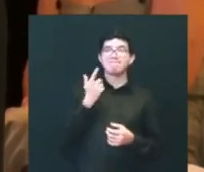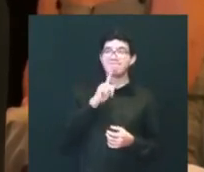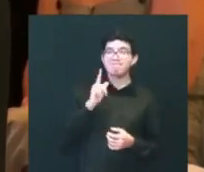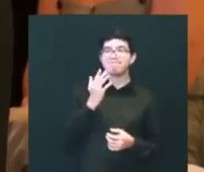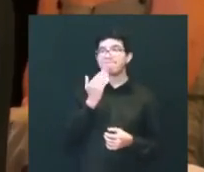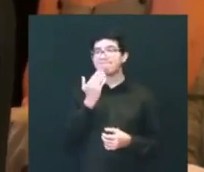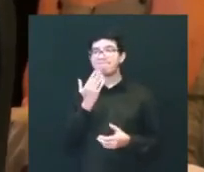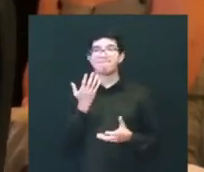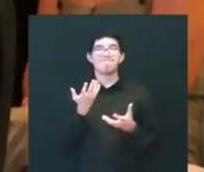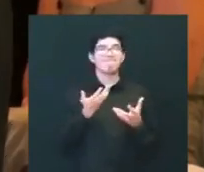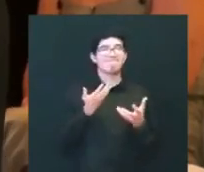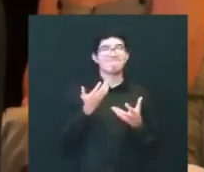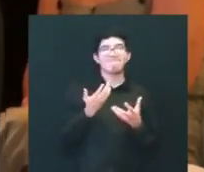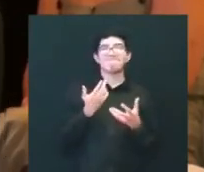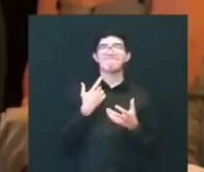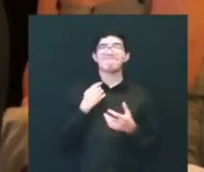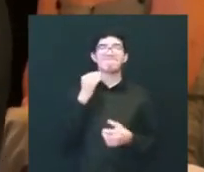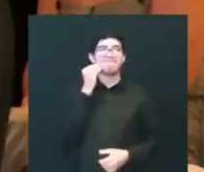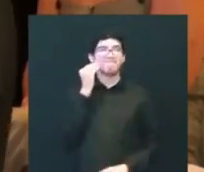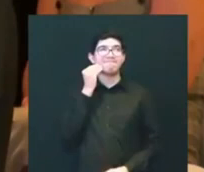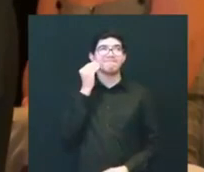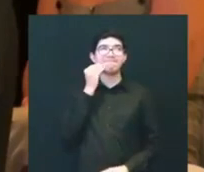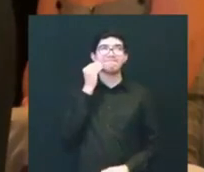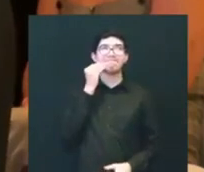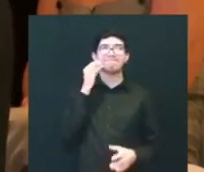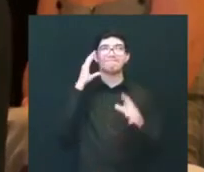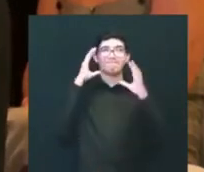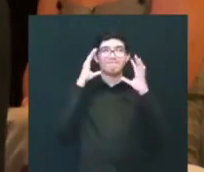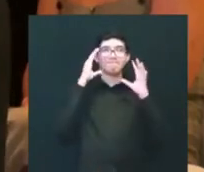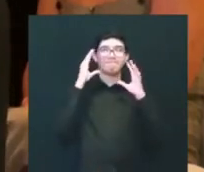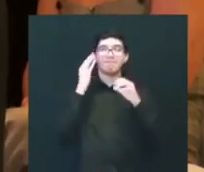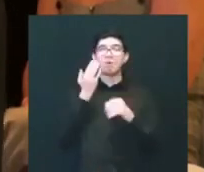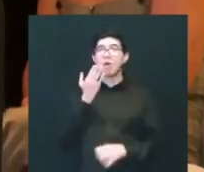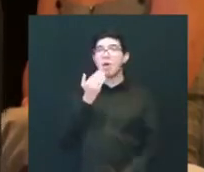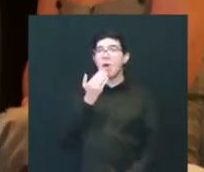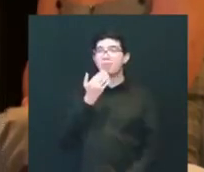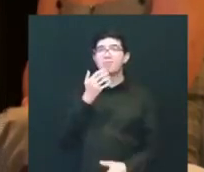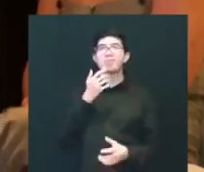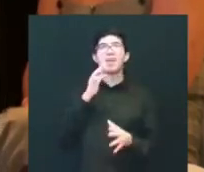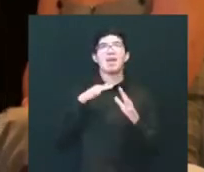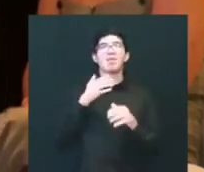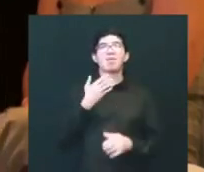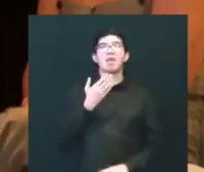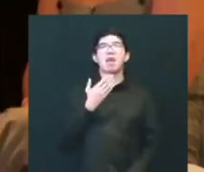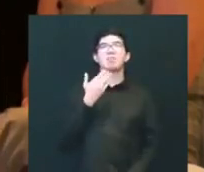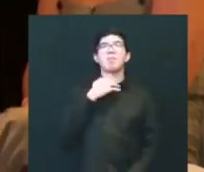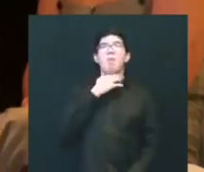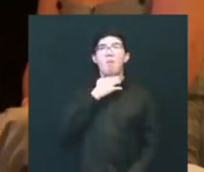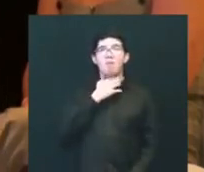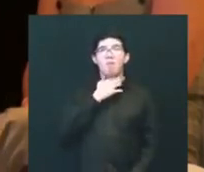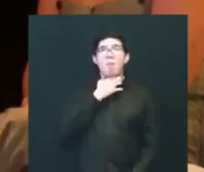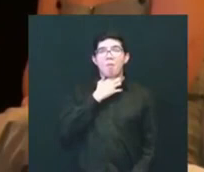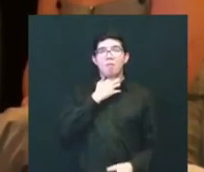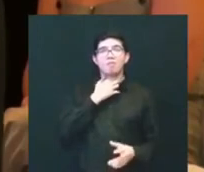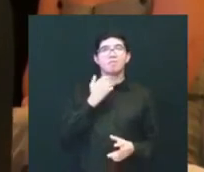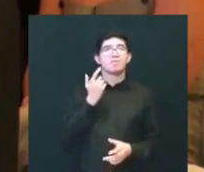Muitas vezes eu tenho que procurar um jeitinho na cabeça, não preciso para comer alimento mais sólido. Me engasgo com a maior facilidade, que eu não tinha